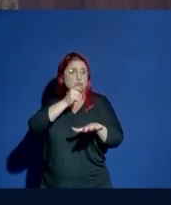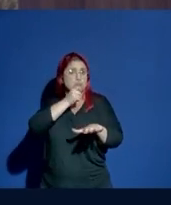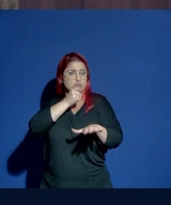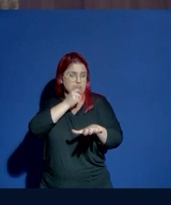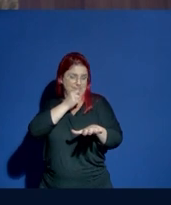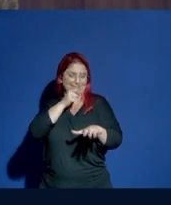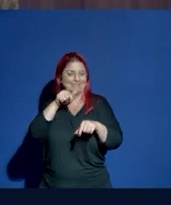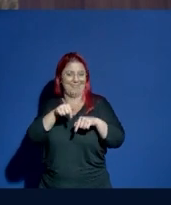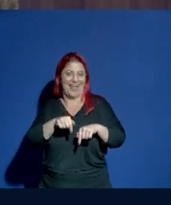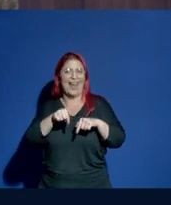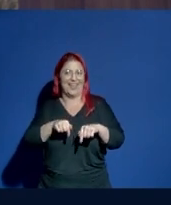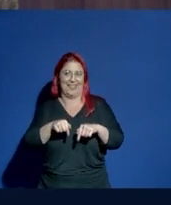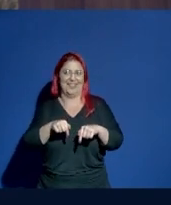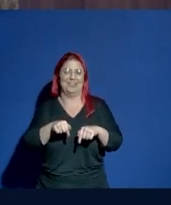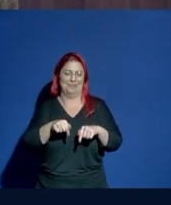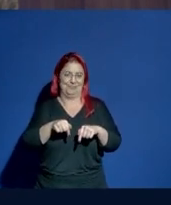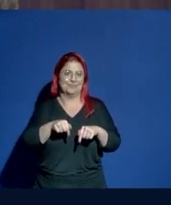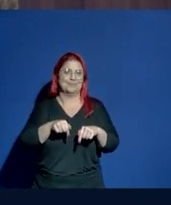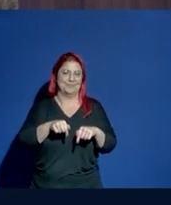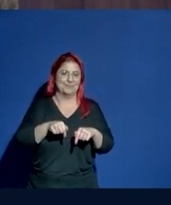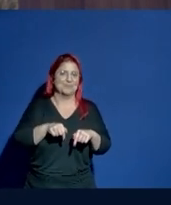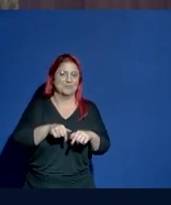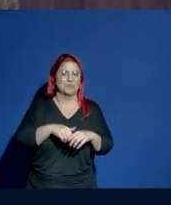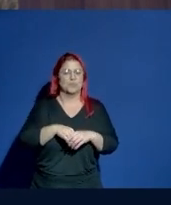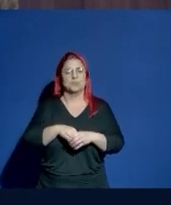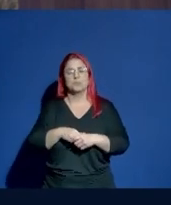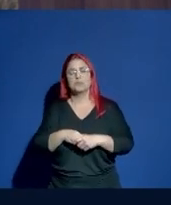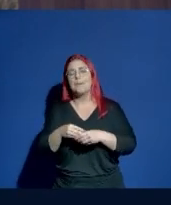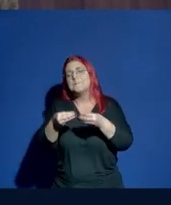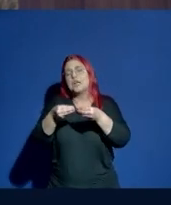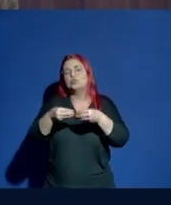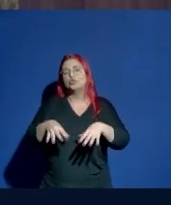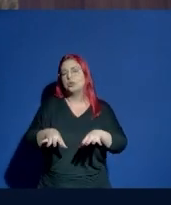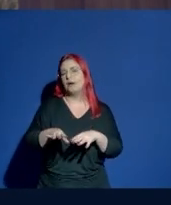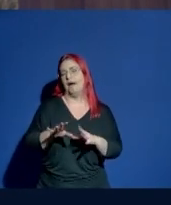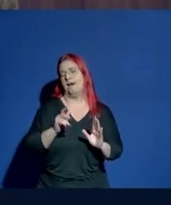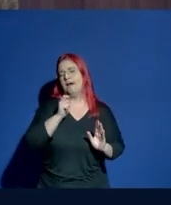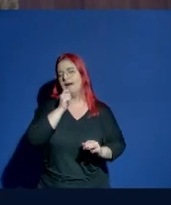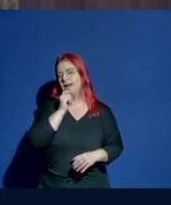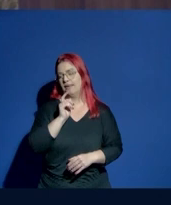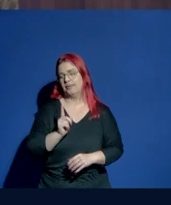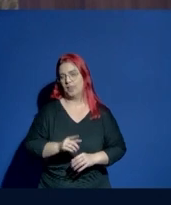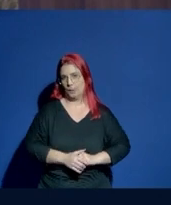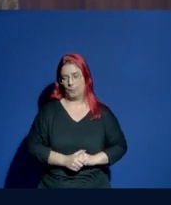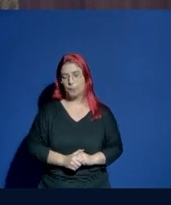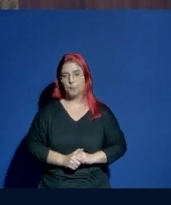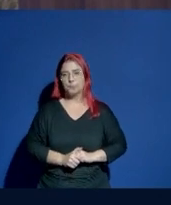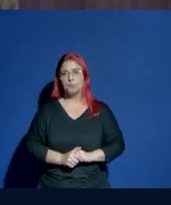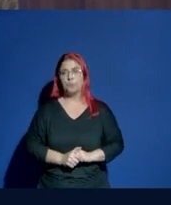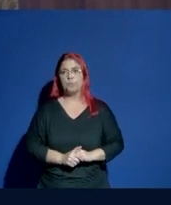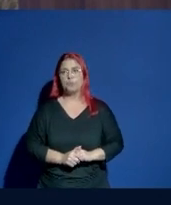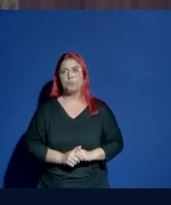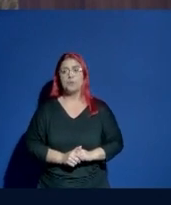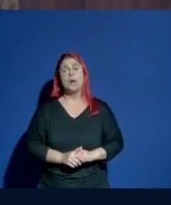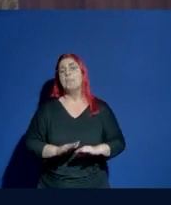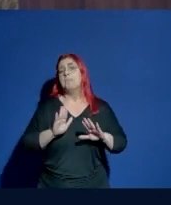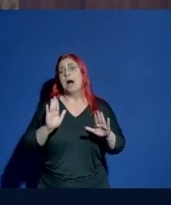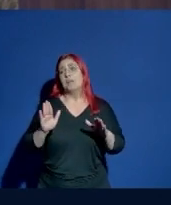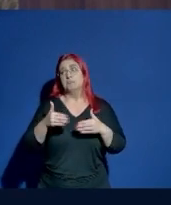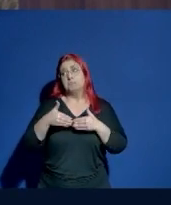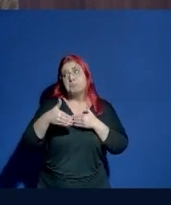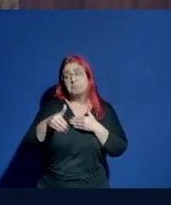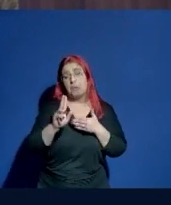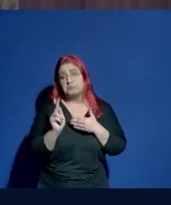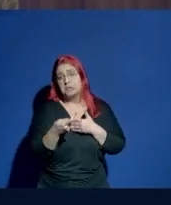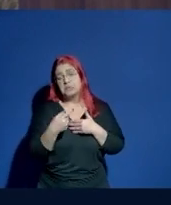entrar para o plantel comercial de um modo geral. Significa que isso não vai acontecer? Não, até